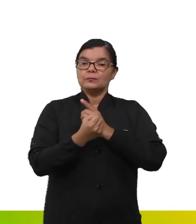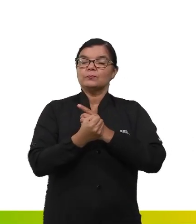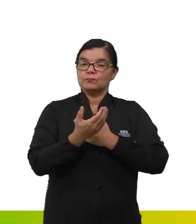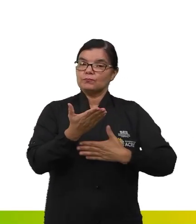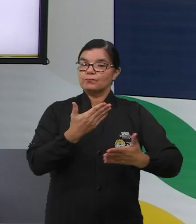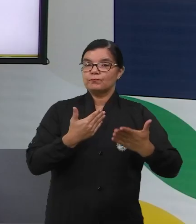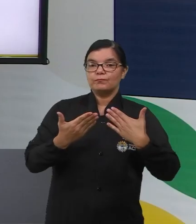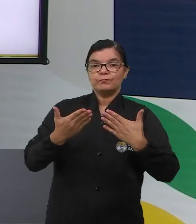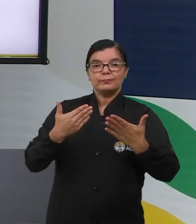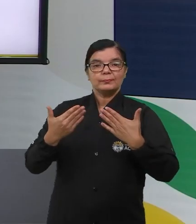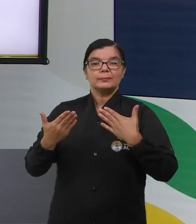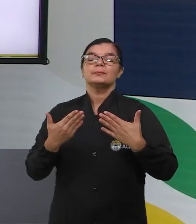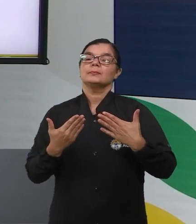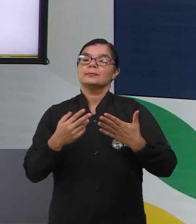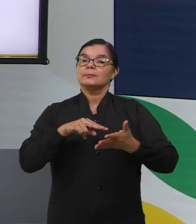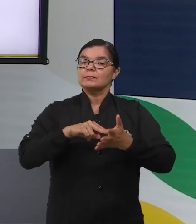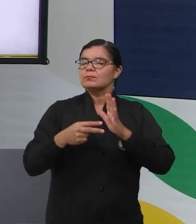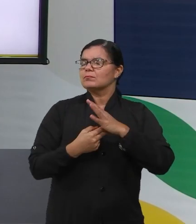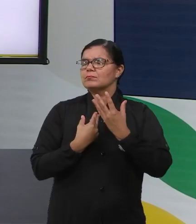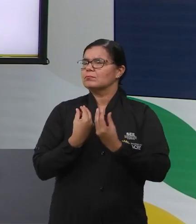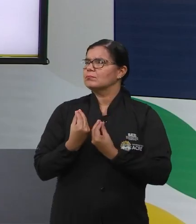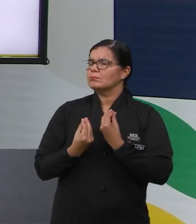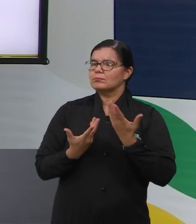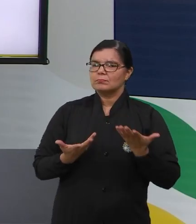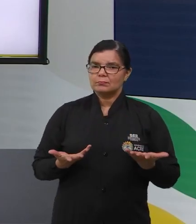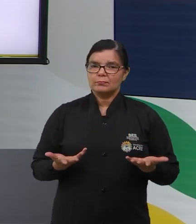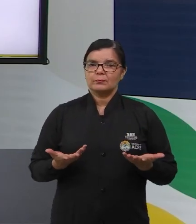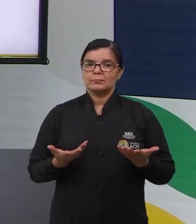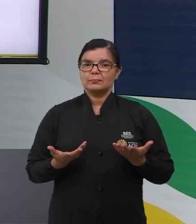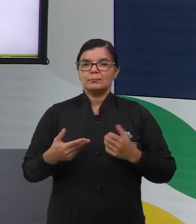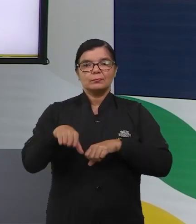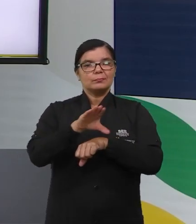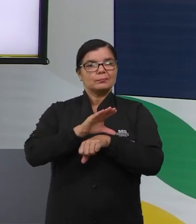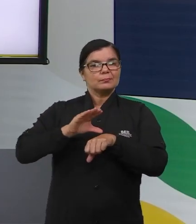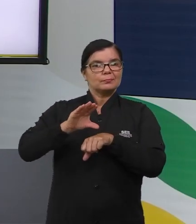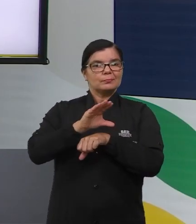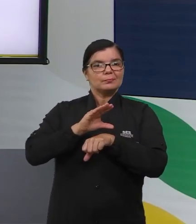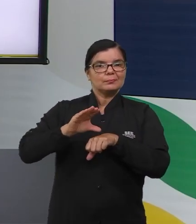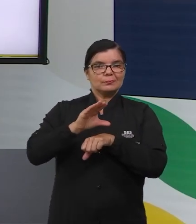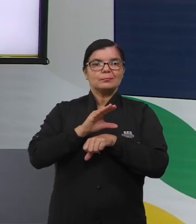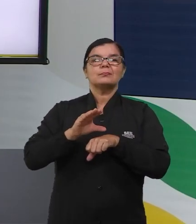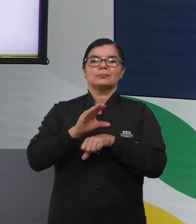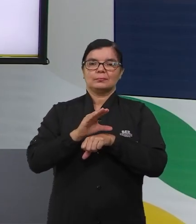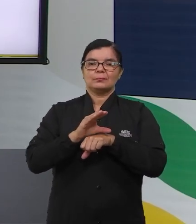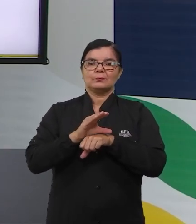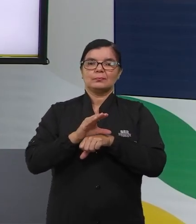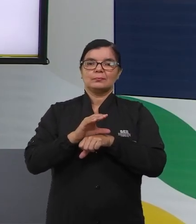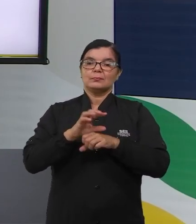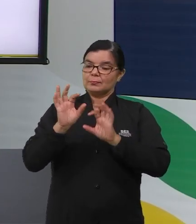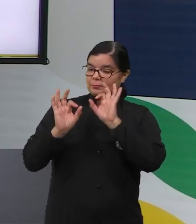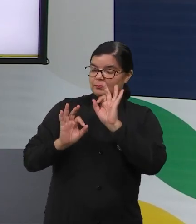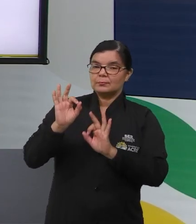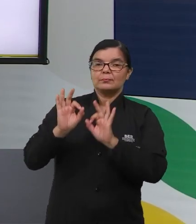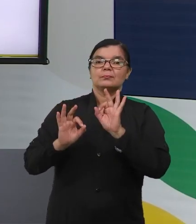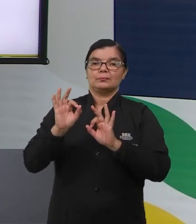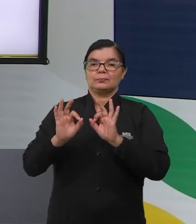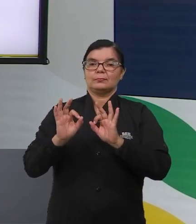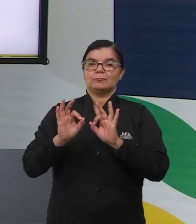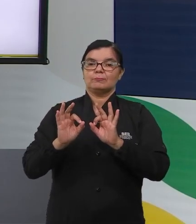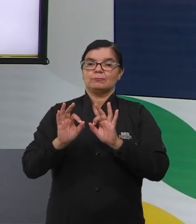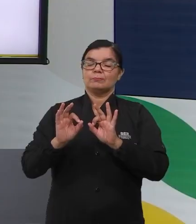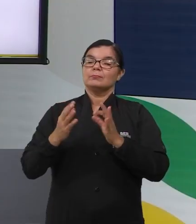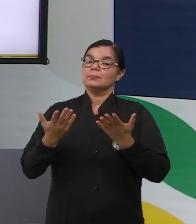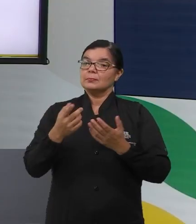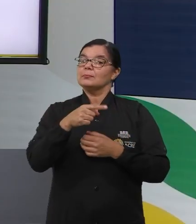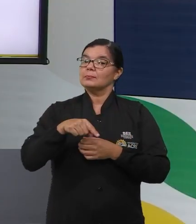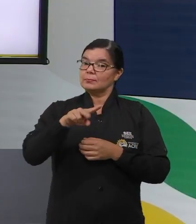articulada. Articulada de que modo? Desse modo aqui. Constituição vem, organiza, instrumentaliza